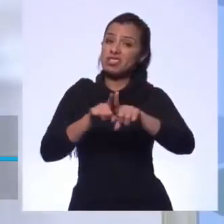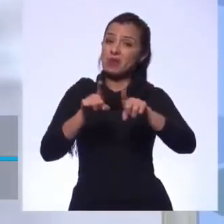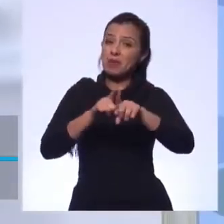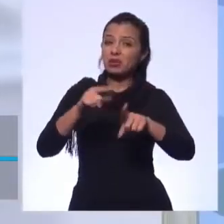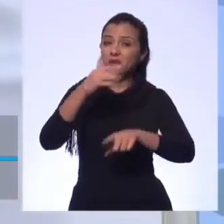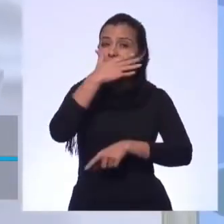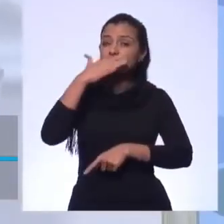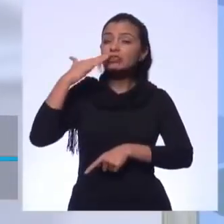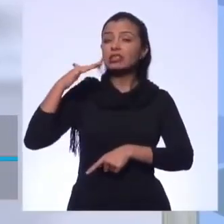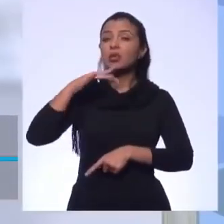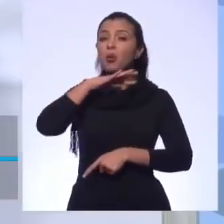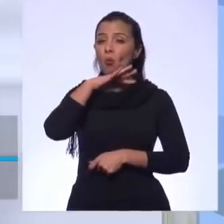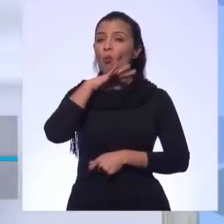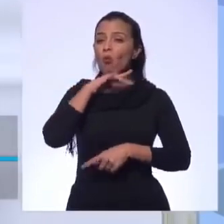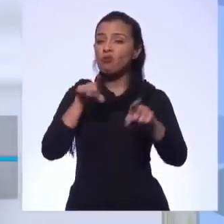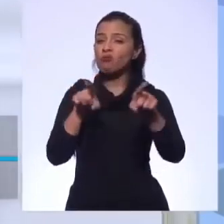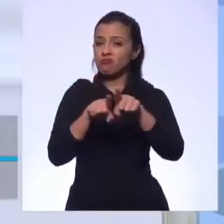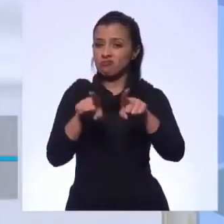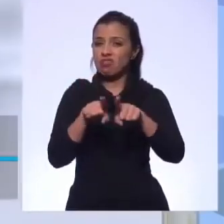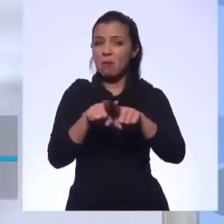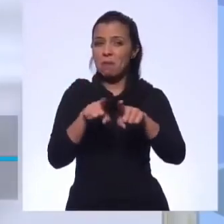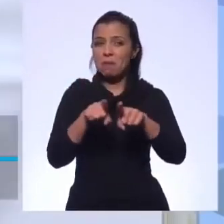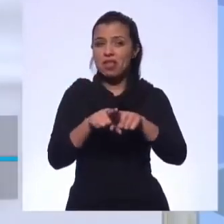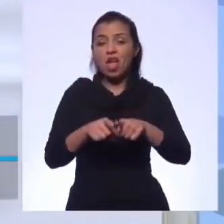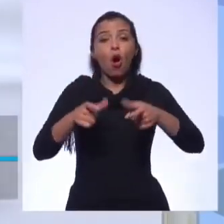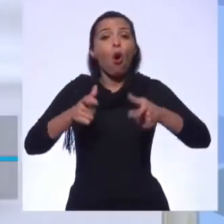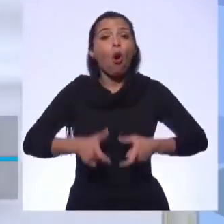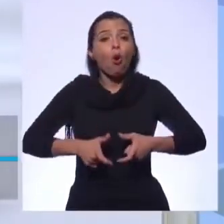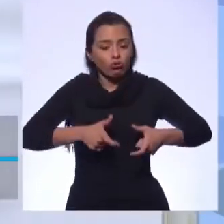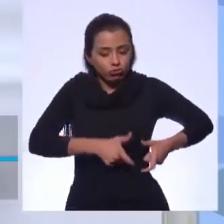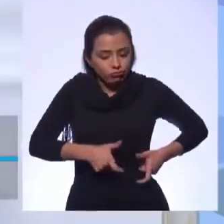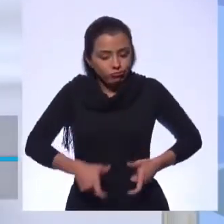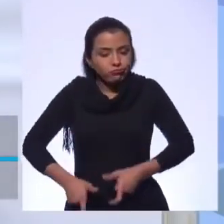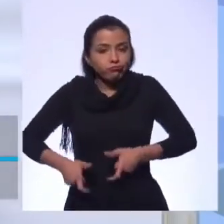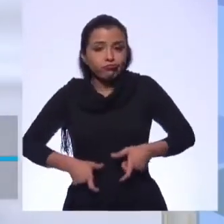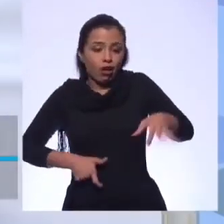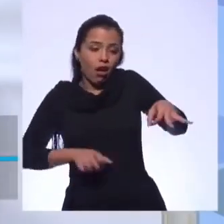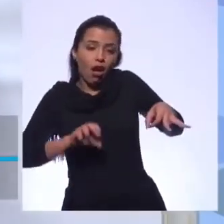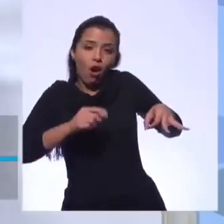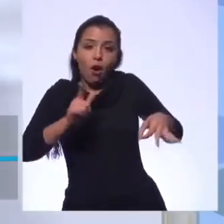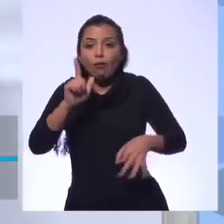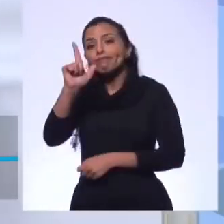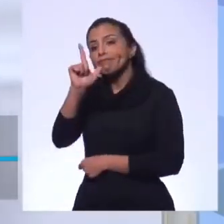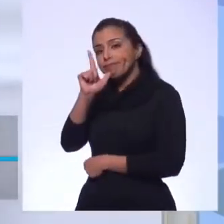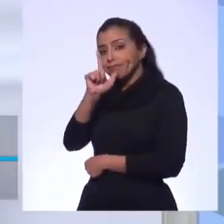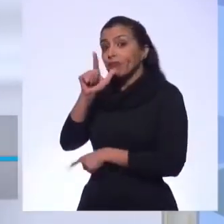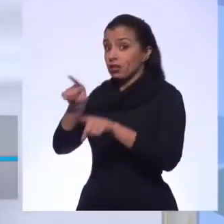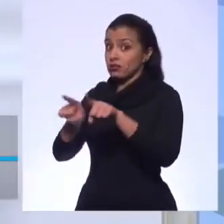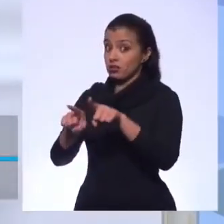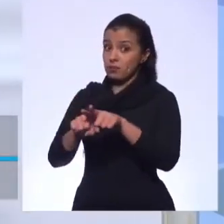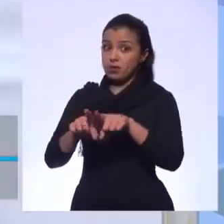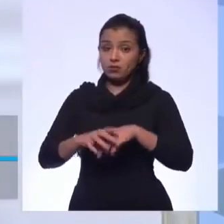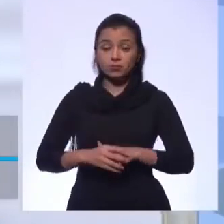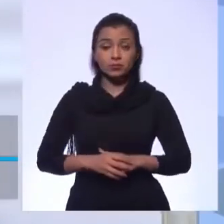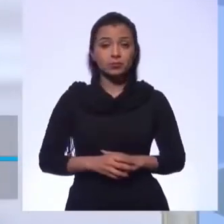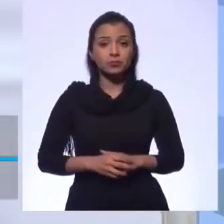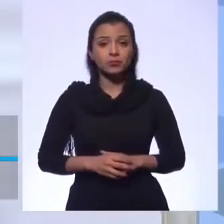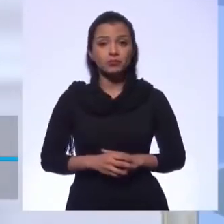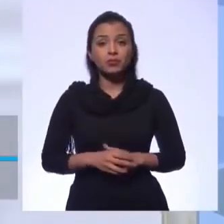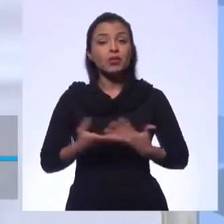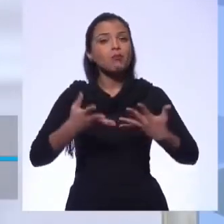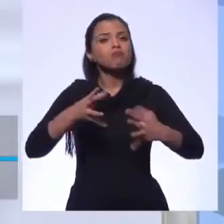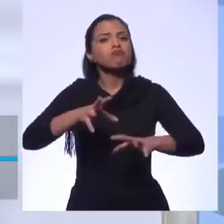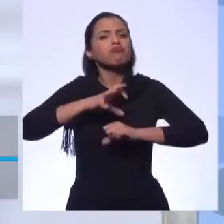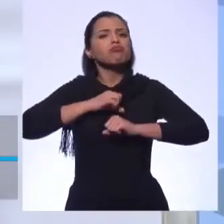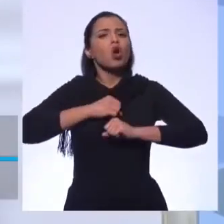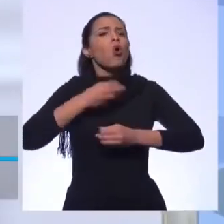cheiro ruim, tá? Aonde? Na genitália, normalmente, tá? Então, como é que se transmite? Essa é